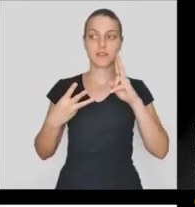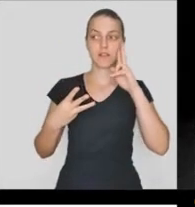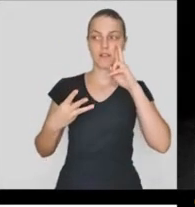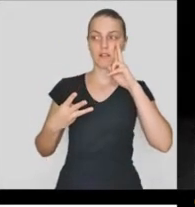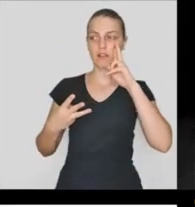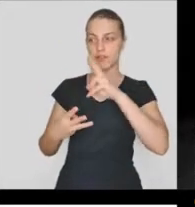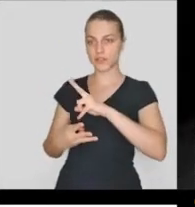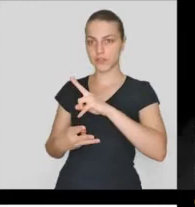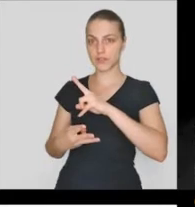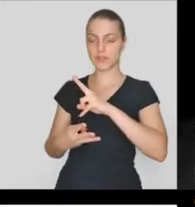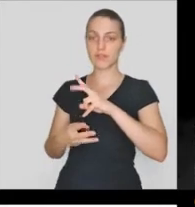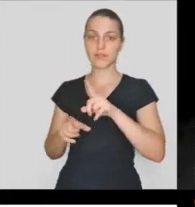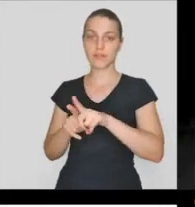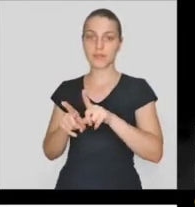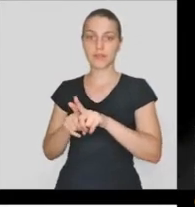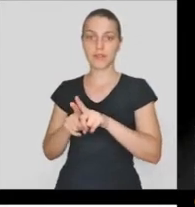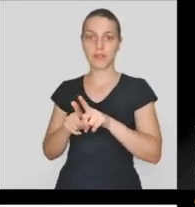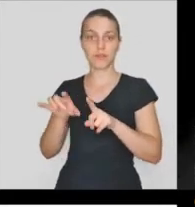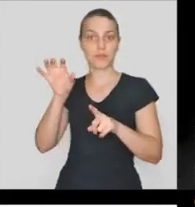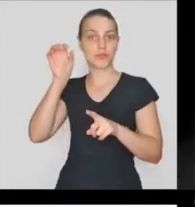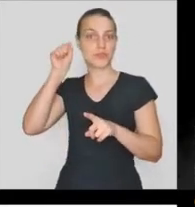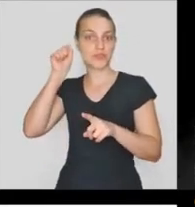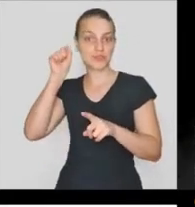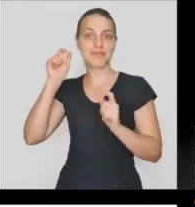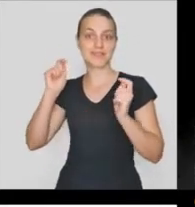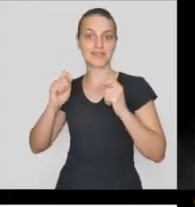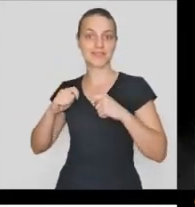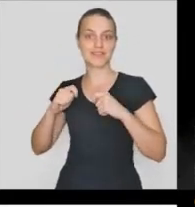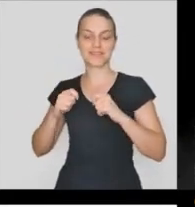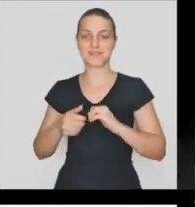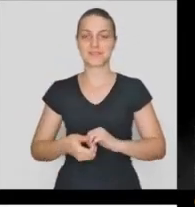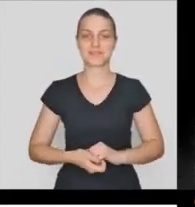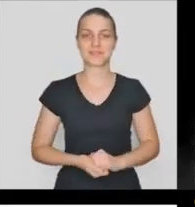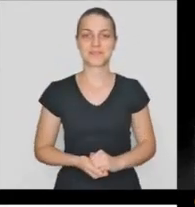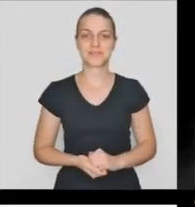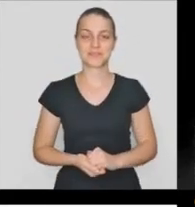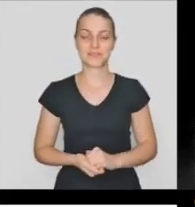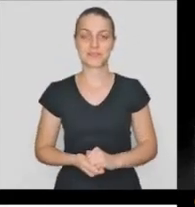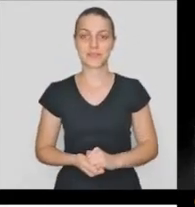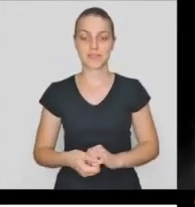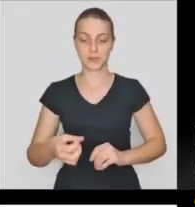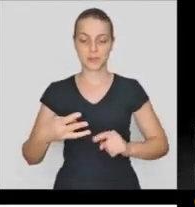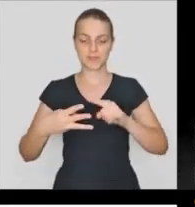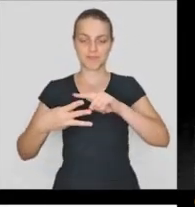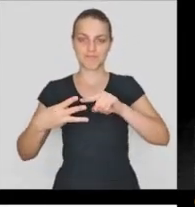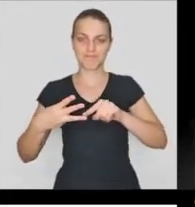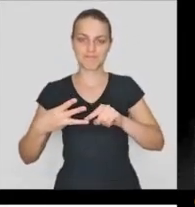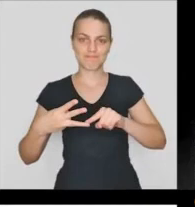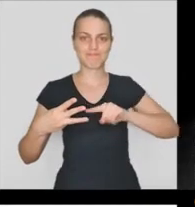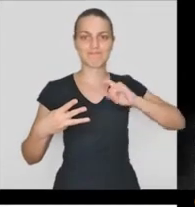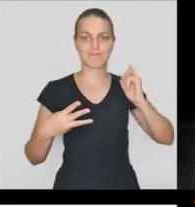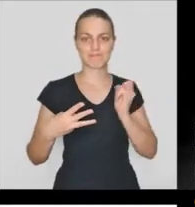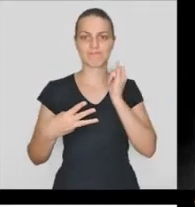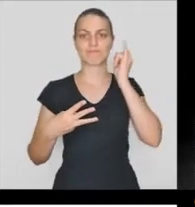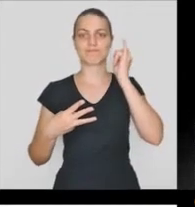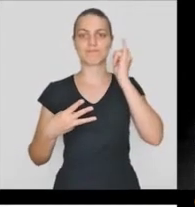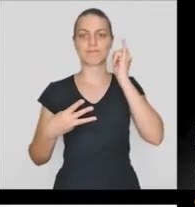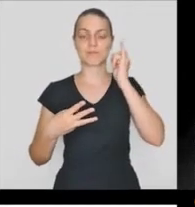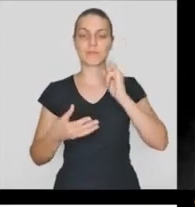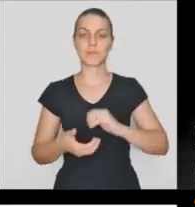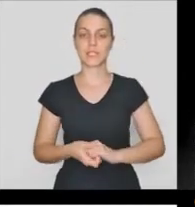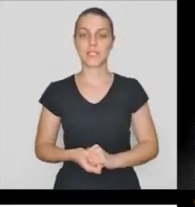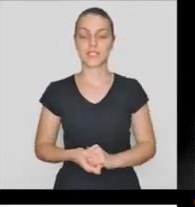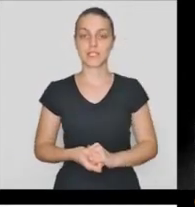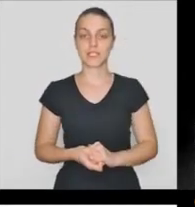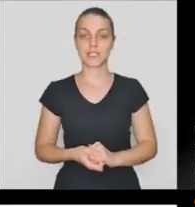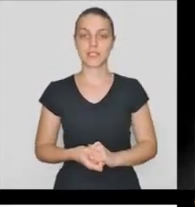sempre observa com os olhos, pode observar com os ouvidos, né? Esses 3 elementos são fundamentais, porque